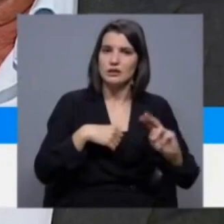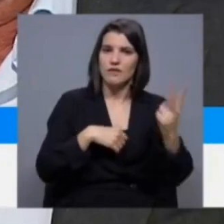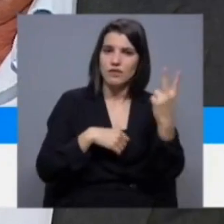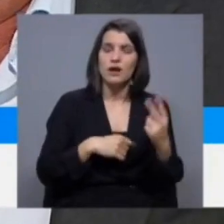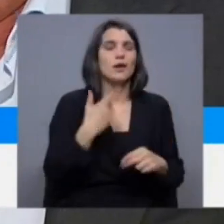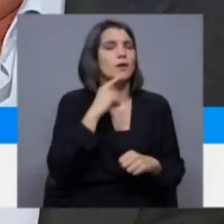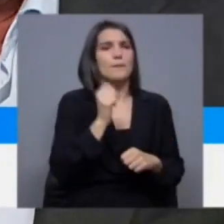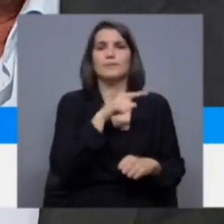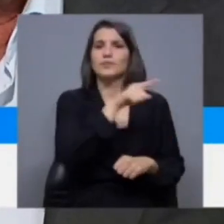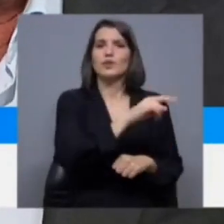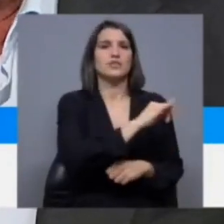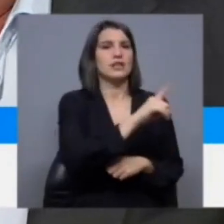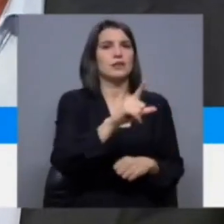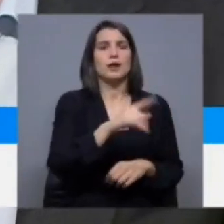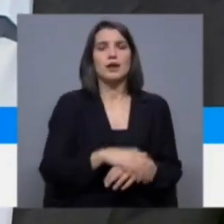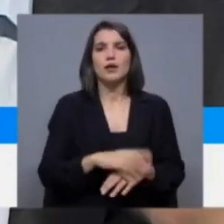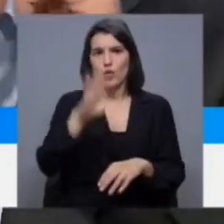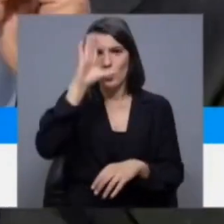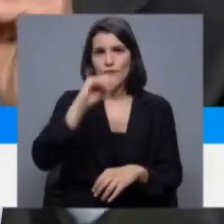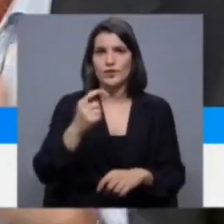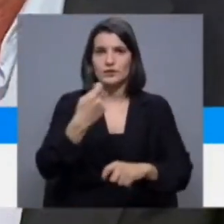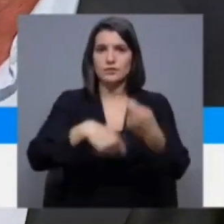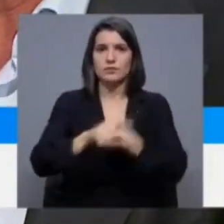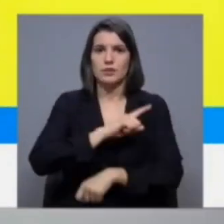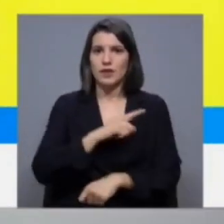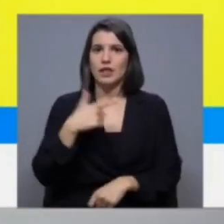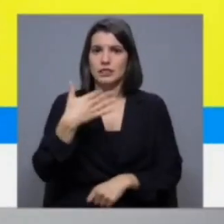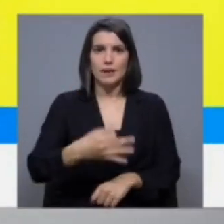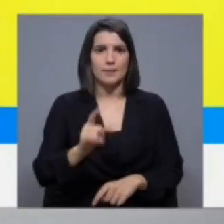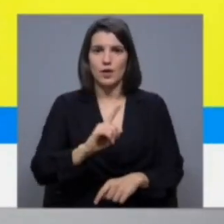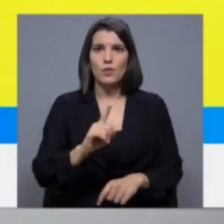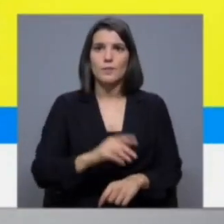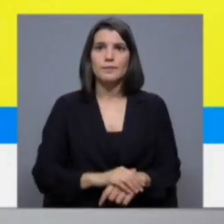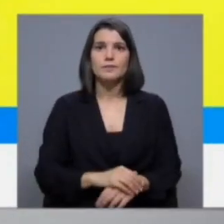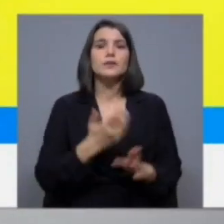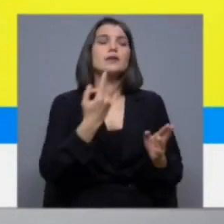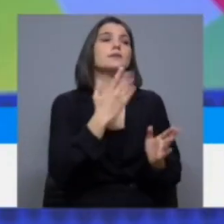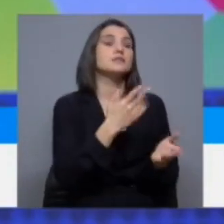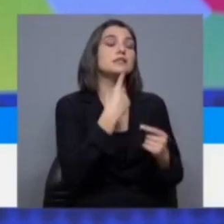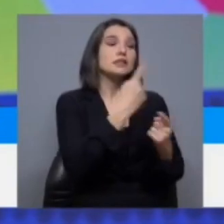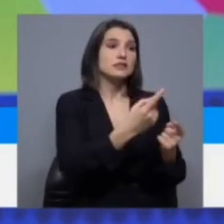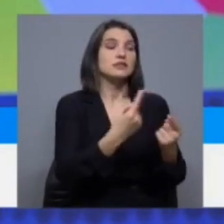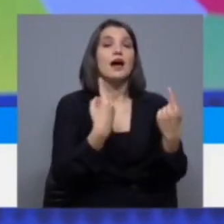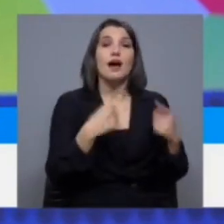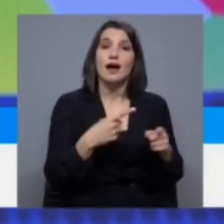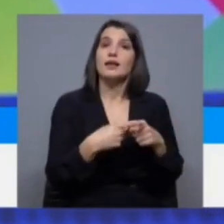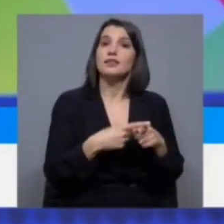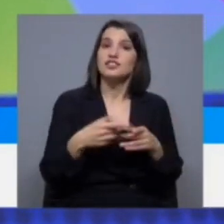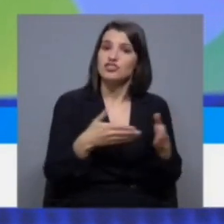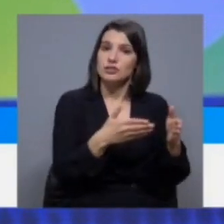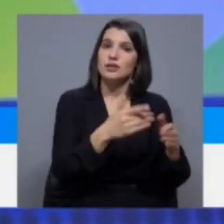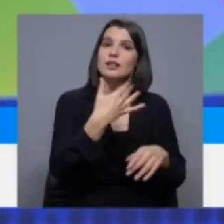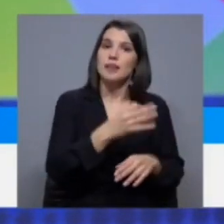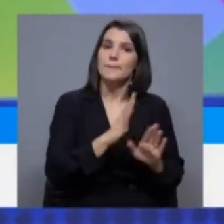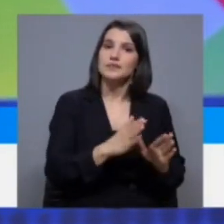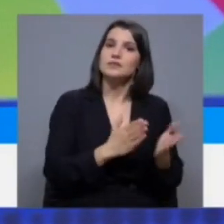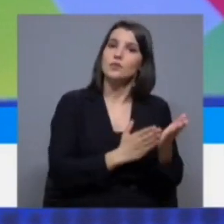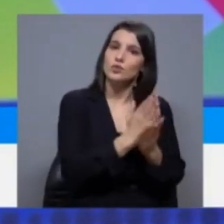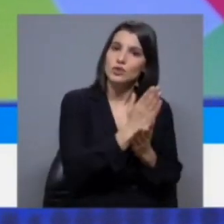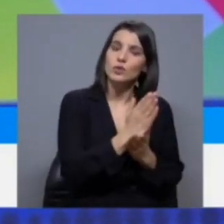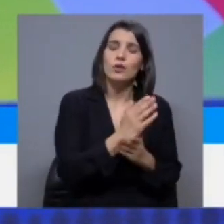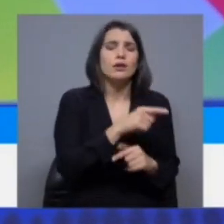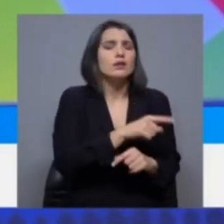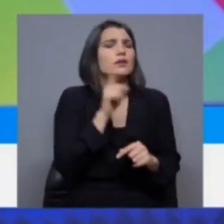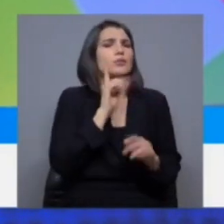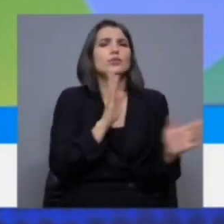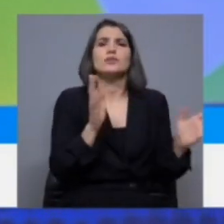agora não é compreensível não é chegar ao governo em privatizar A Tap é um que tem que fazer é dizer o seguinte a entre as estratégias que eu tapo tem que segurar isso aí